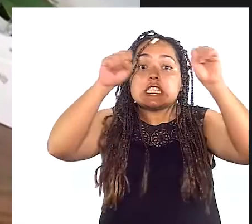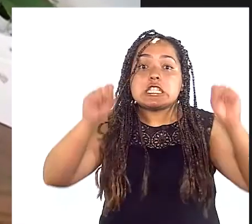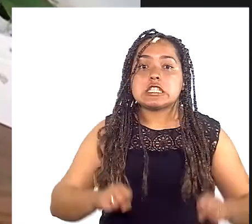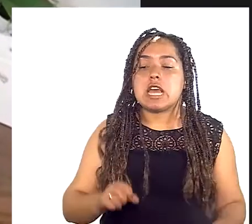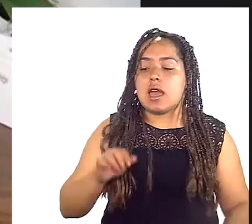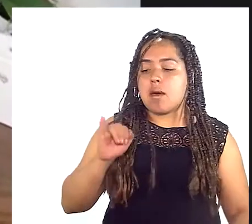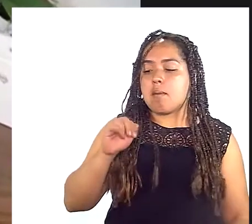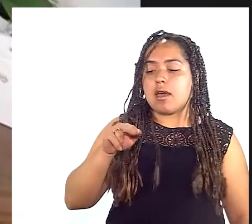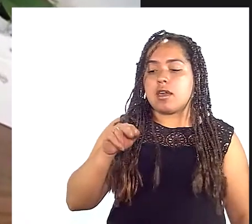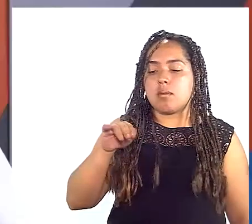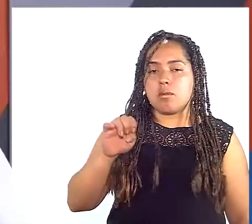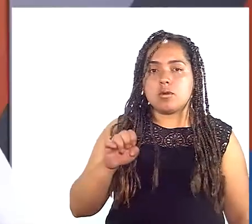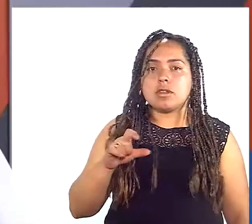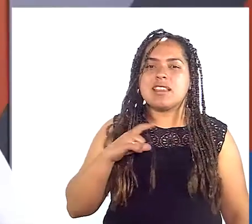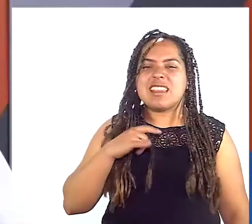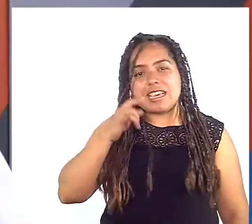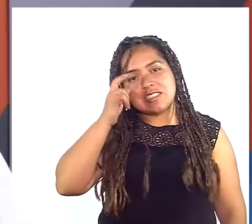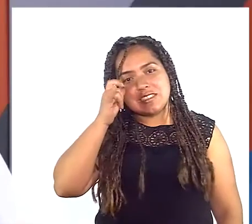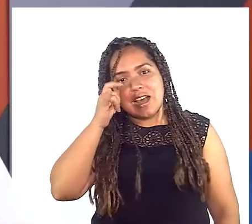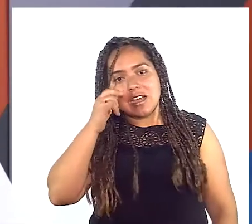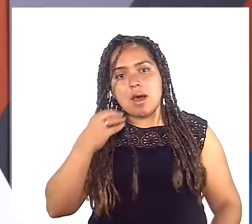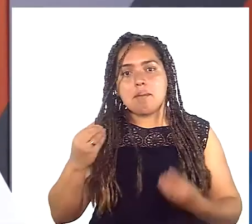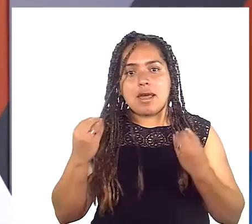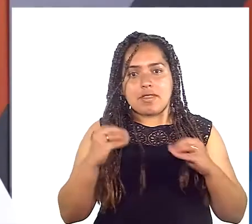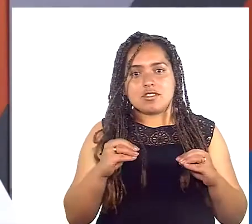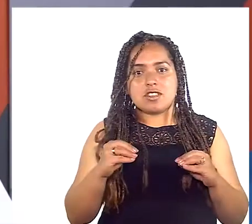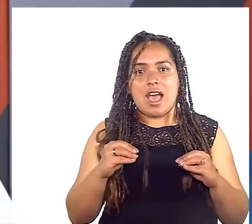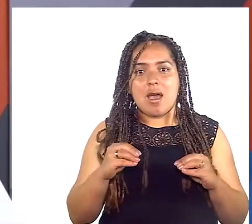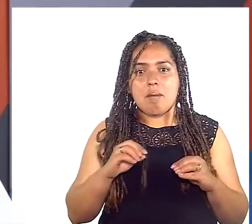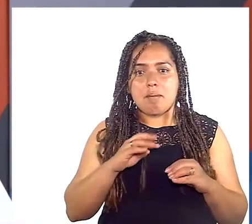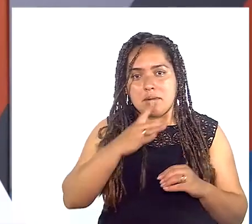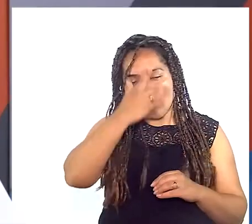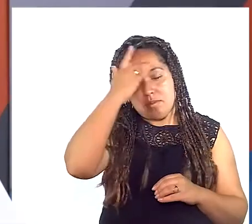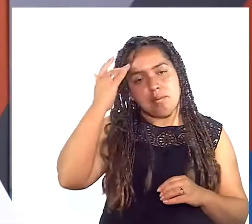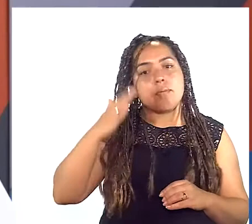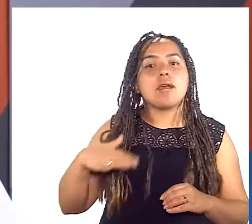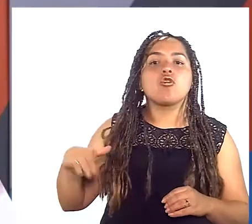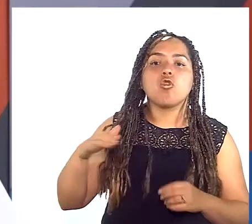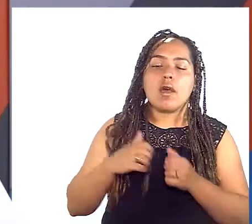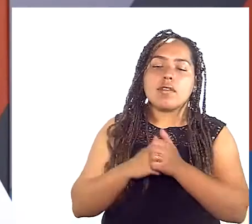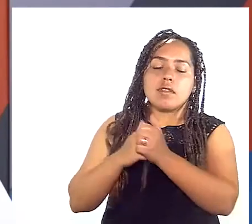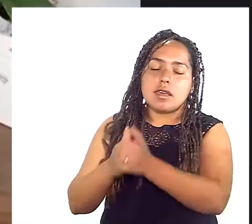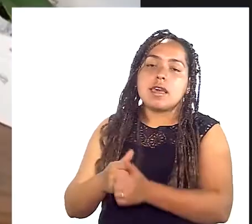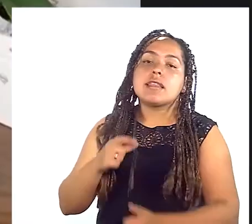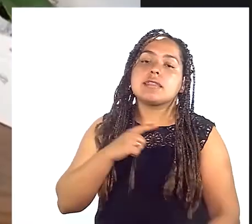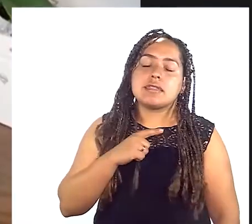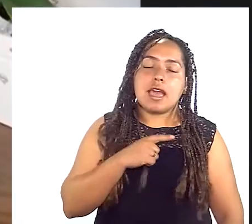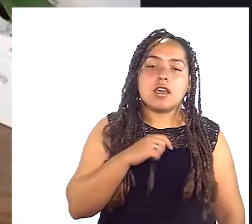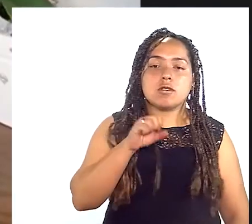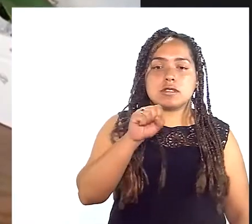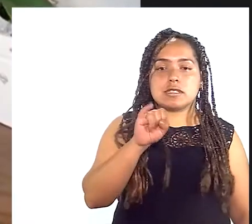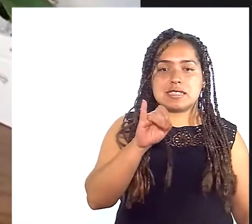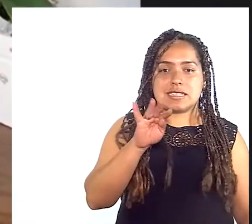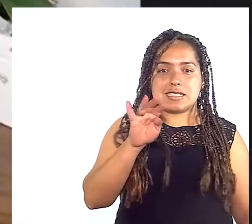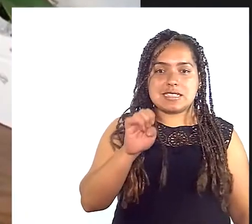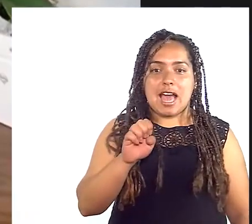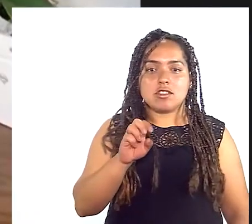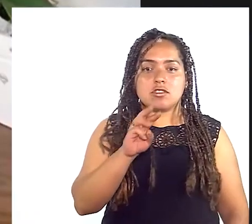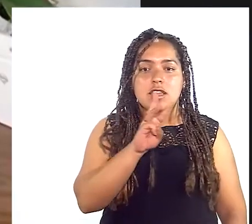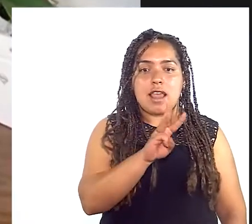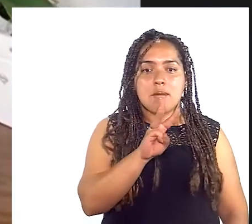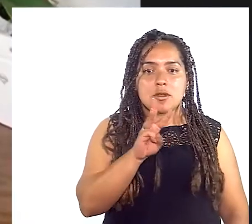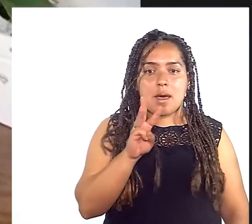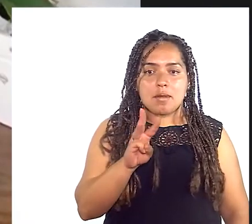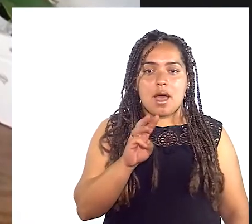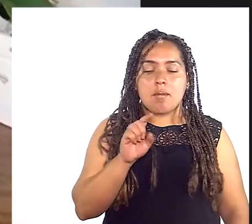essa inflamação. Doutora, a senhora tem um Instagram para deixar para o nosso espectador, porque a gente já está acabando? Claro, sim. Eu tenho um site